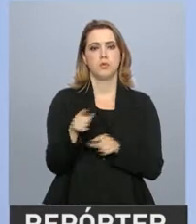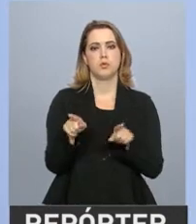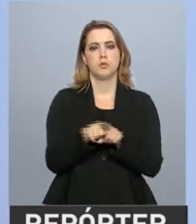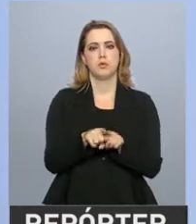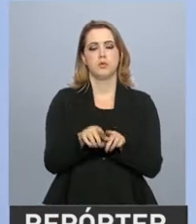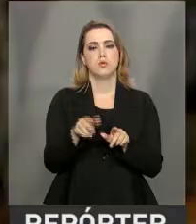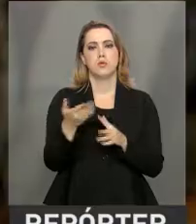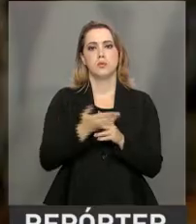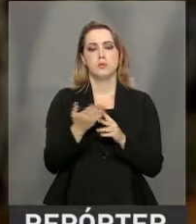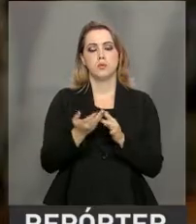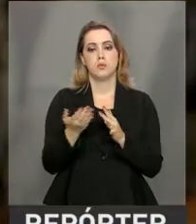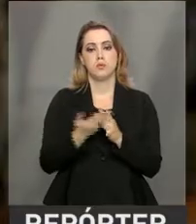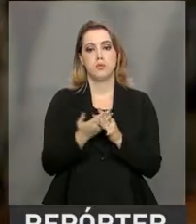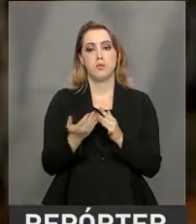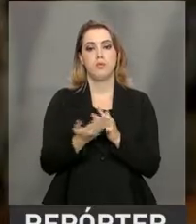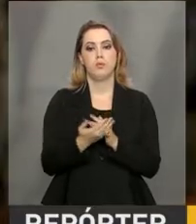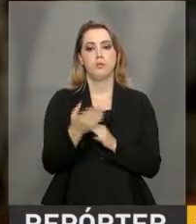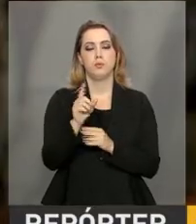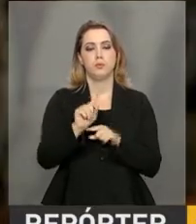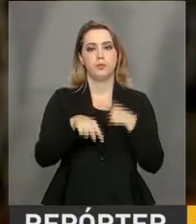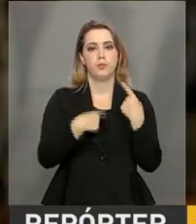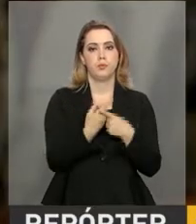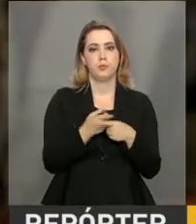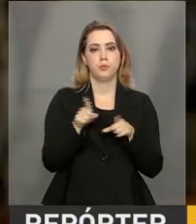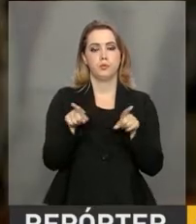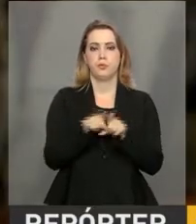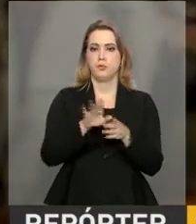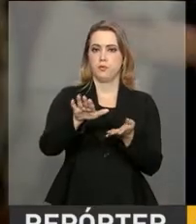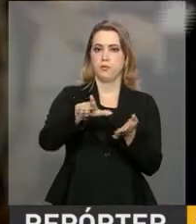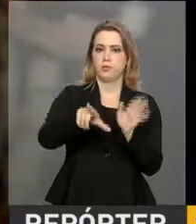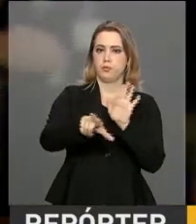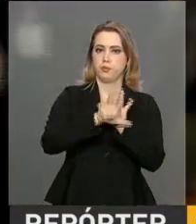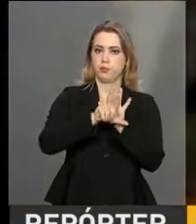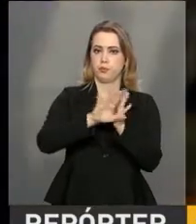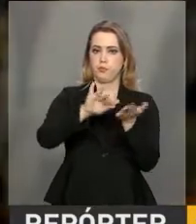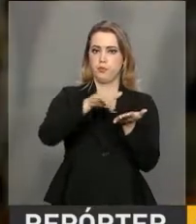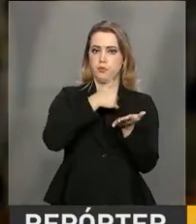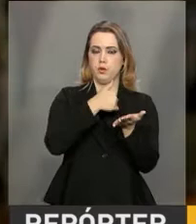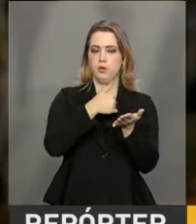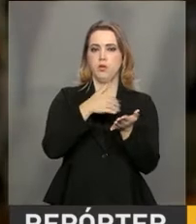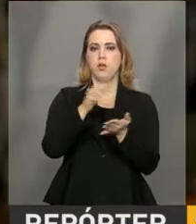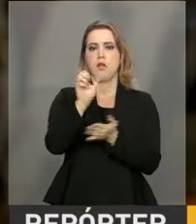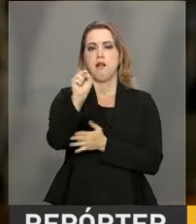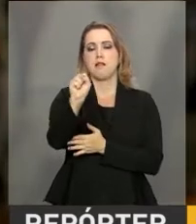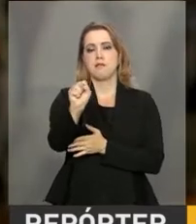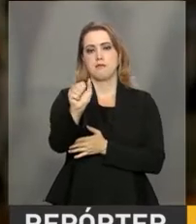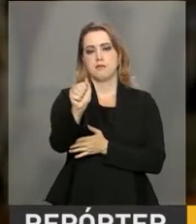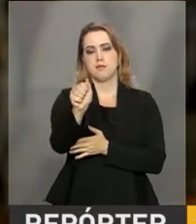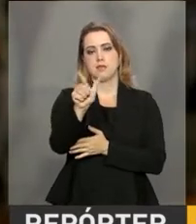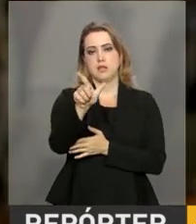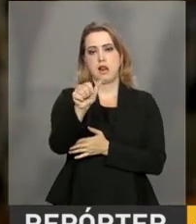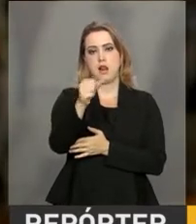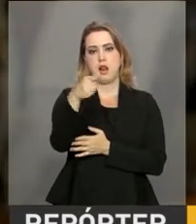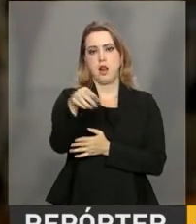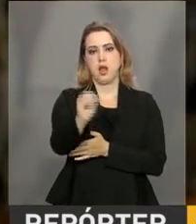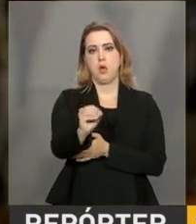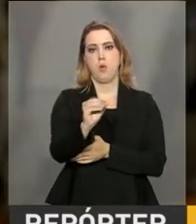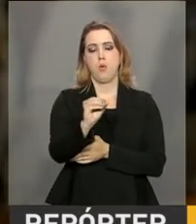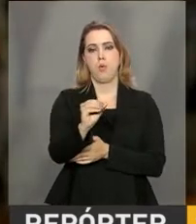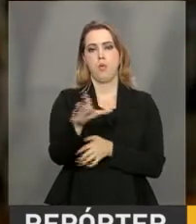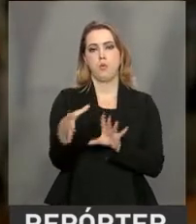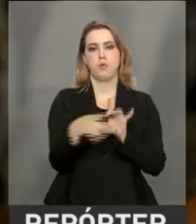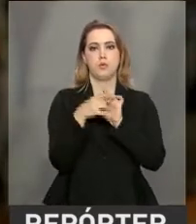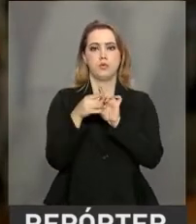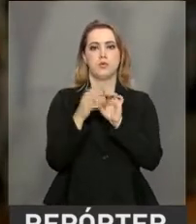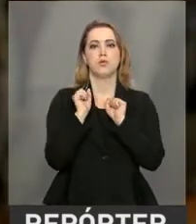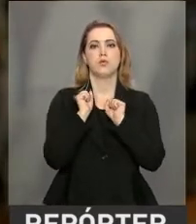do financiamento outra lei sancionada pelo presidente michel temer é do salão parceiro que estabelece que os salões de beleza firmem contratos